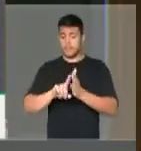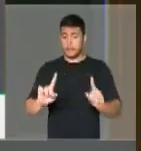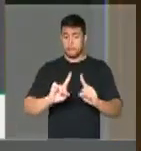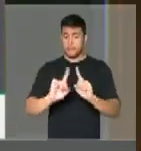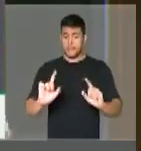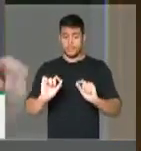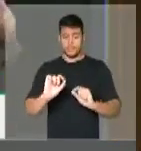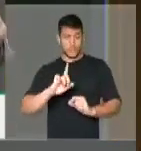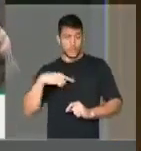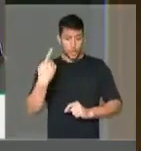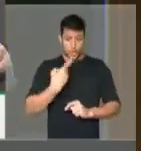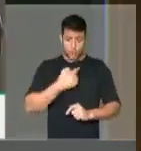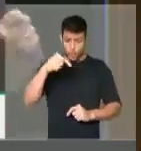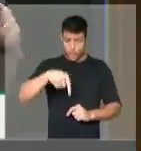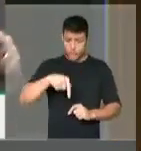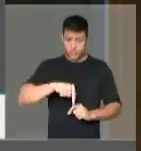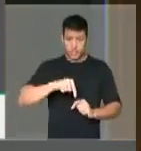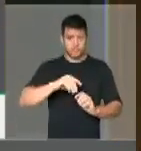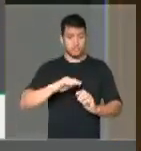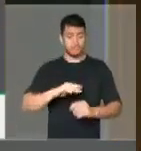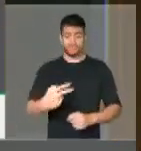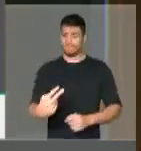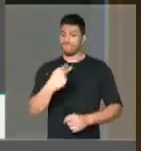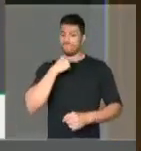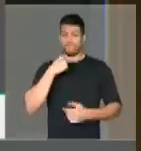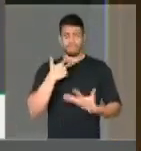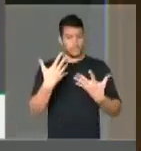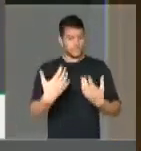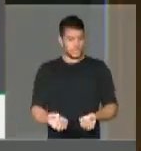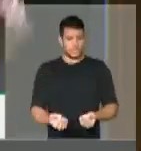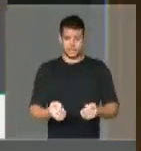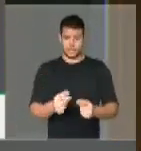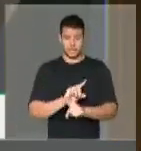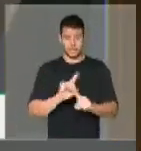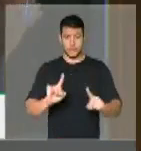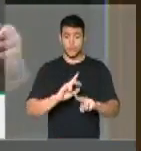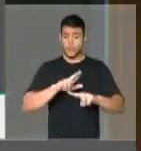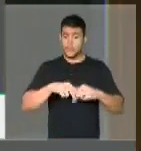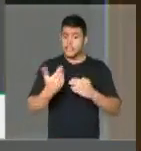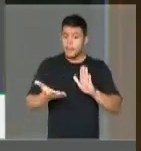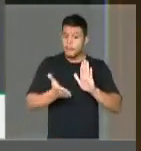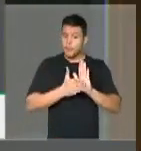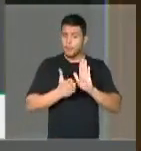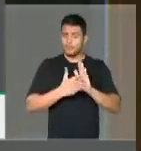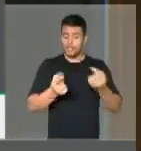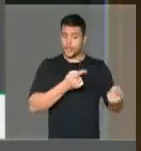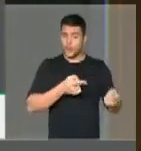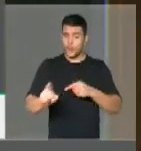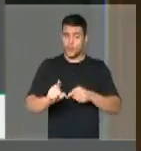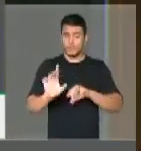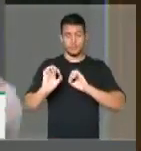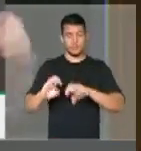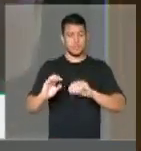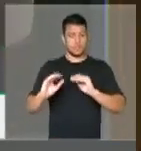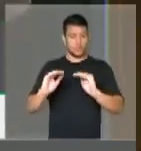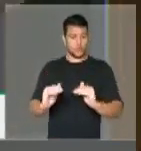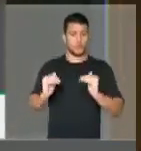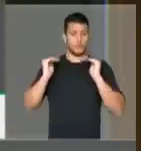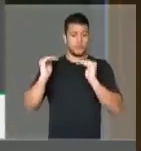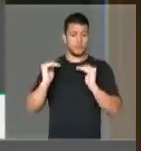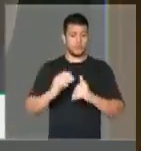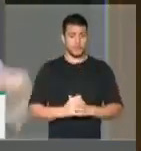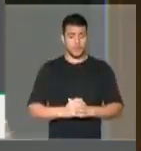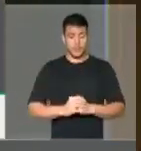deixar prosperar proposta tão nociva ao ensino superior e ao ensino técnico brasileiro. E